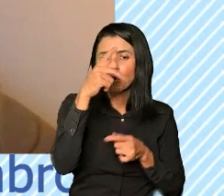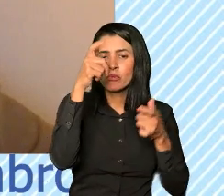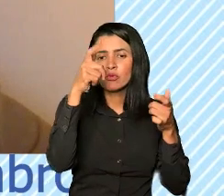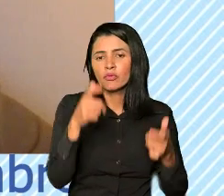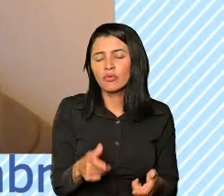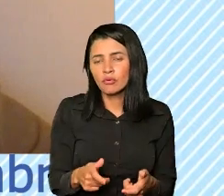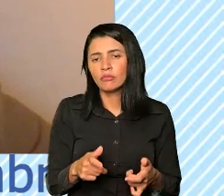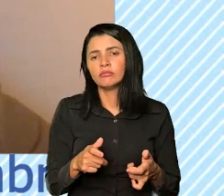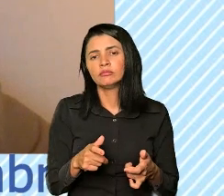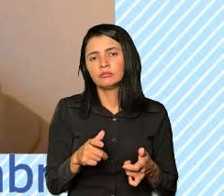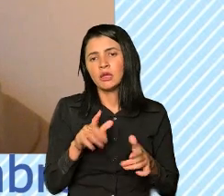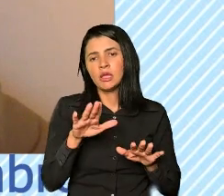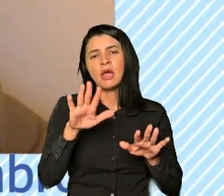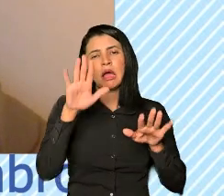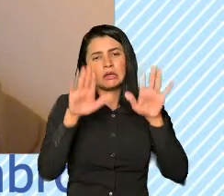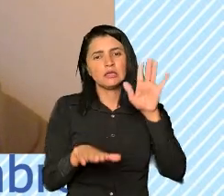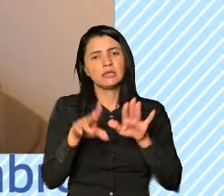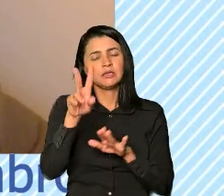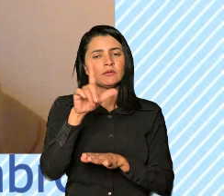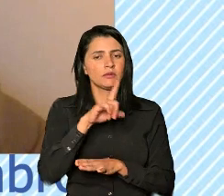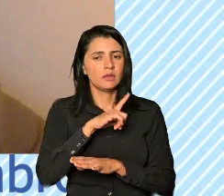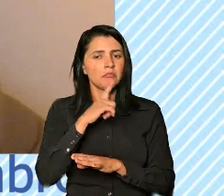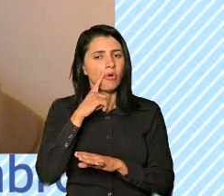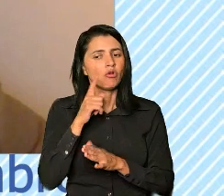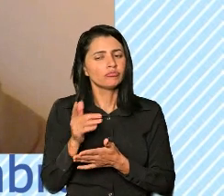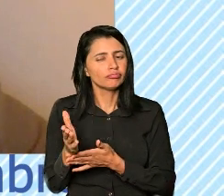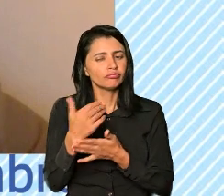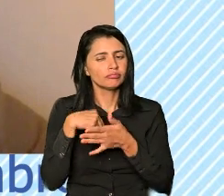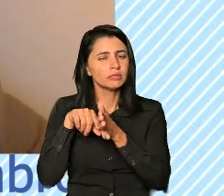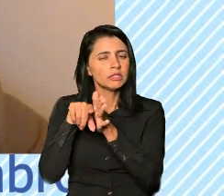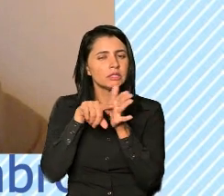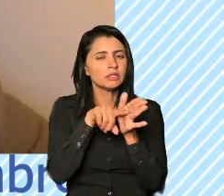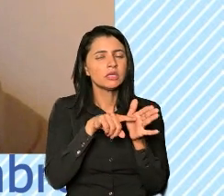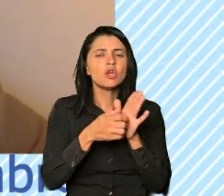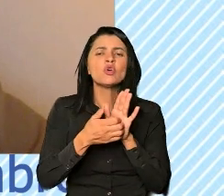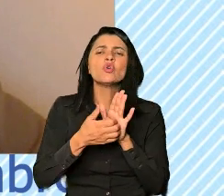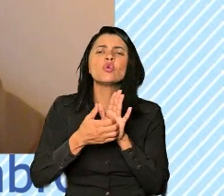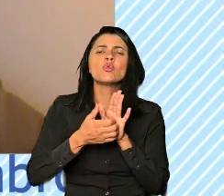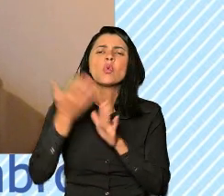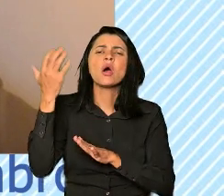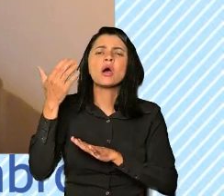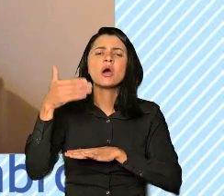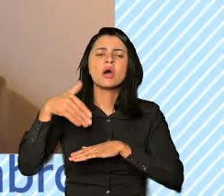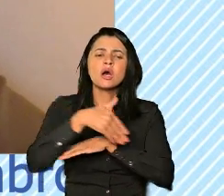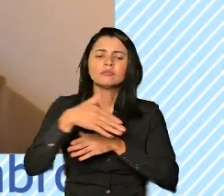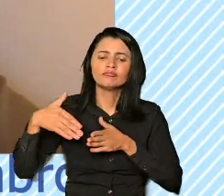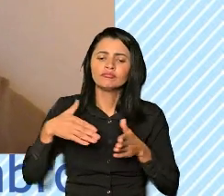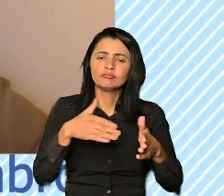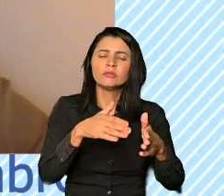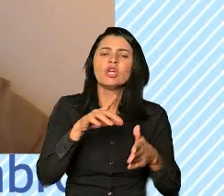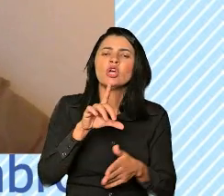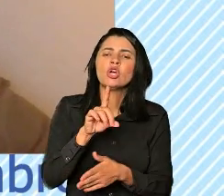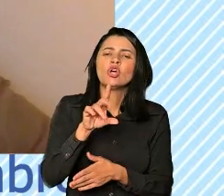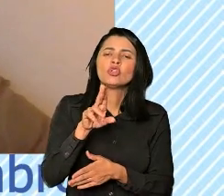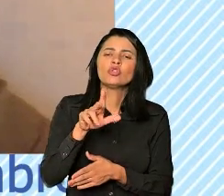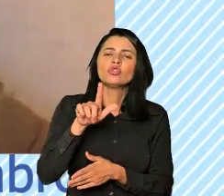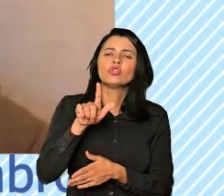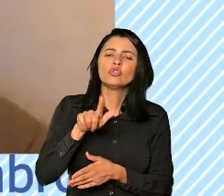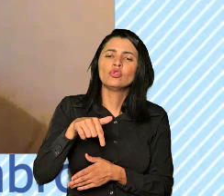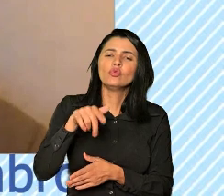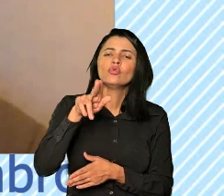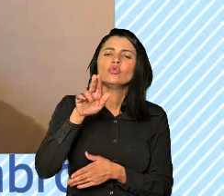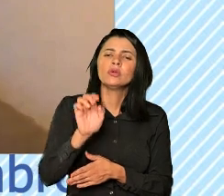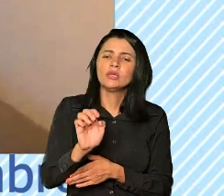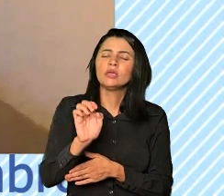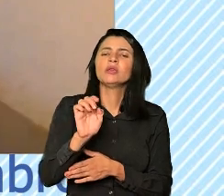vezes você tem, por exemplo, você pode fazer o levantamento, né? Quantas avenidas Duque de Caxias existe em